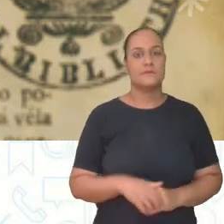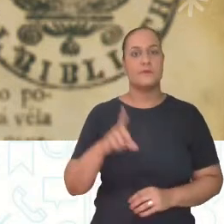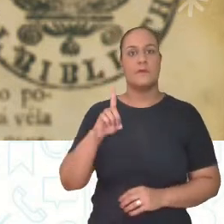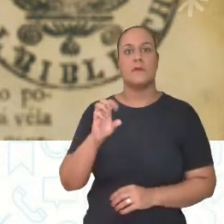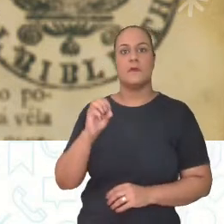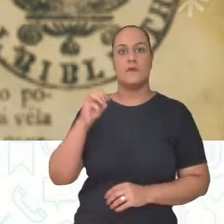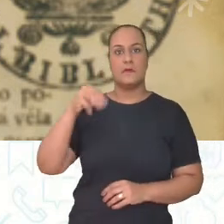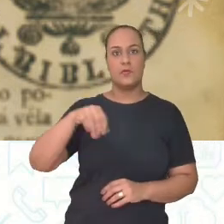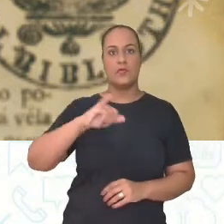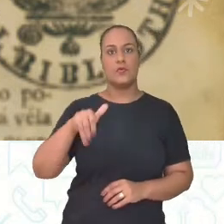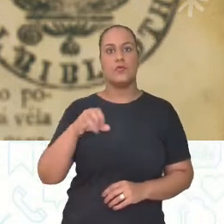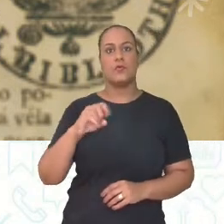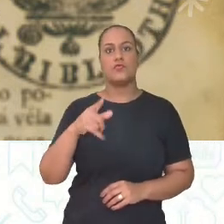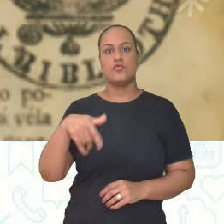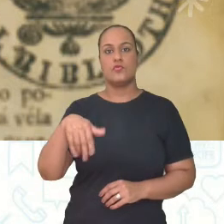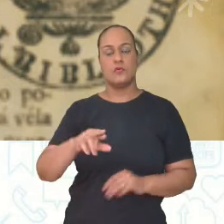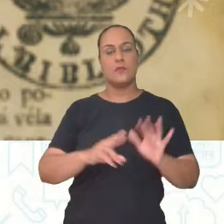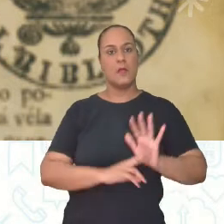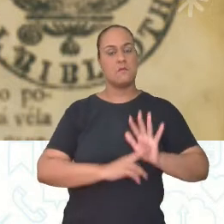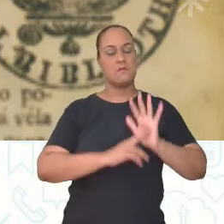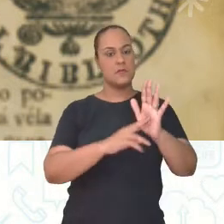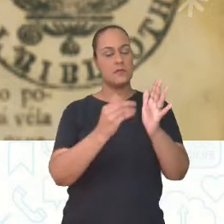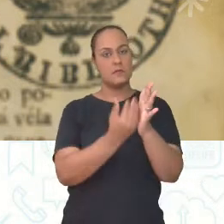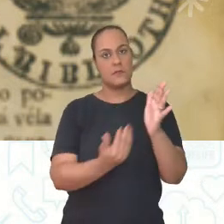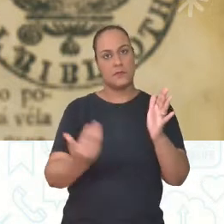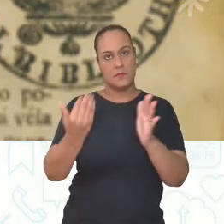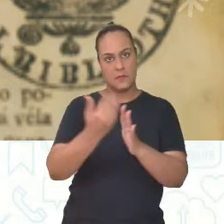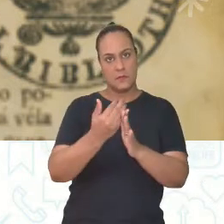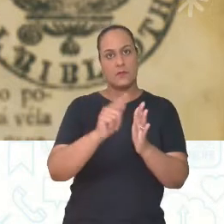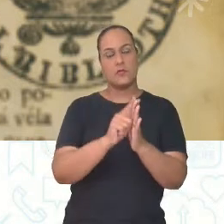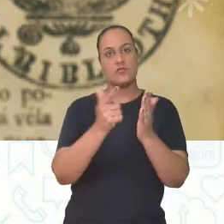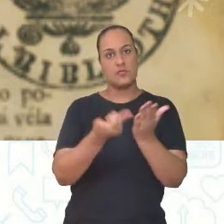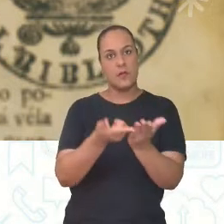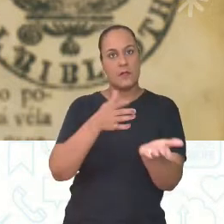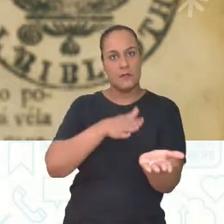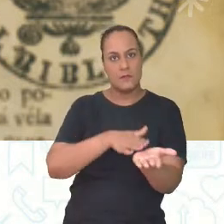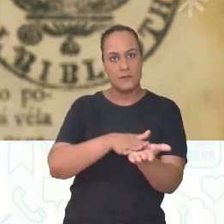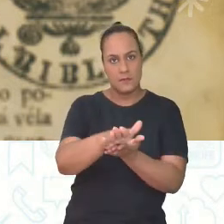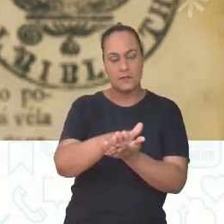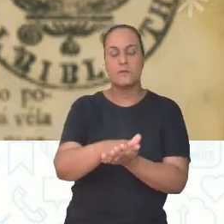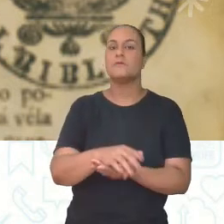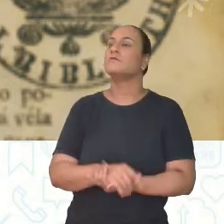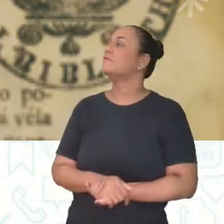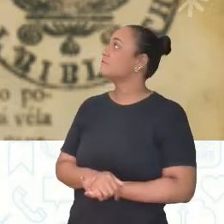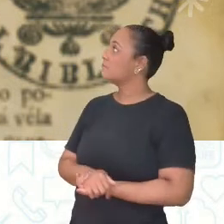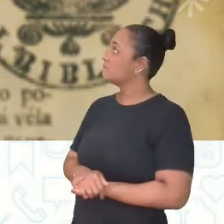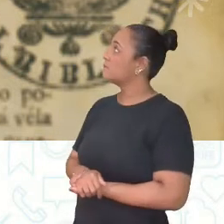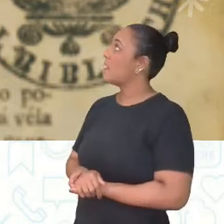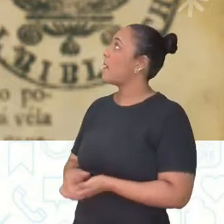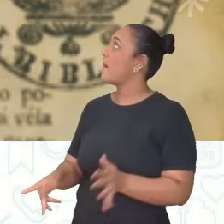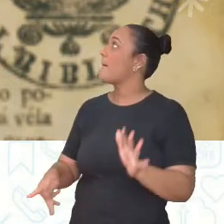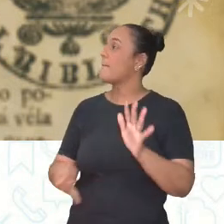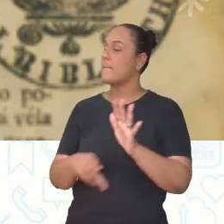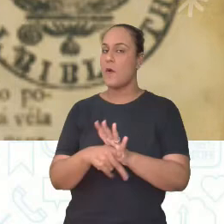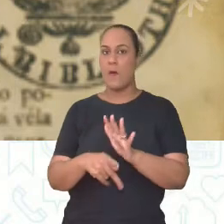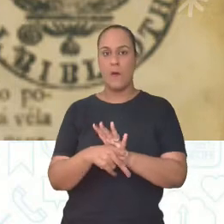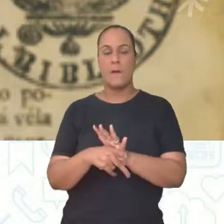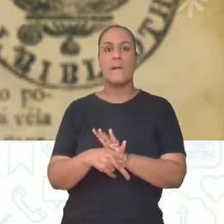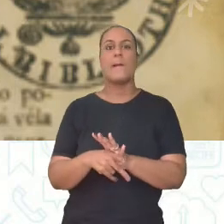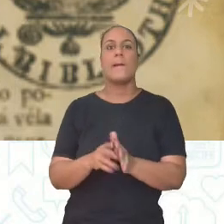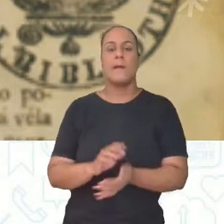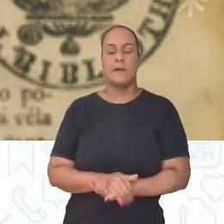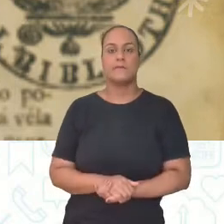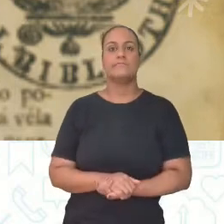representante maior. Então, esse era o jornal impresso oficial aí